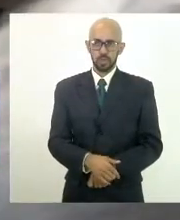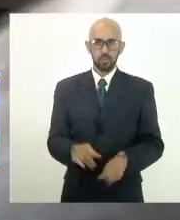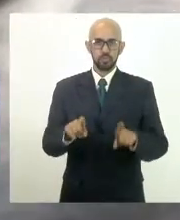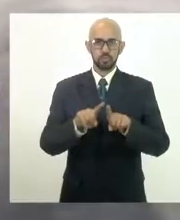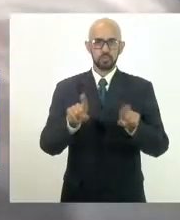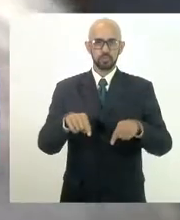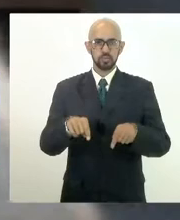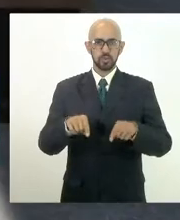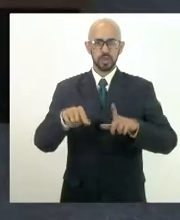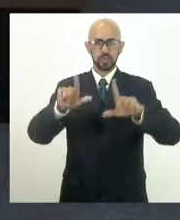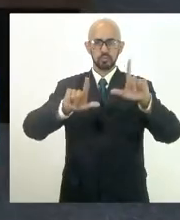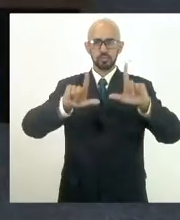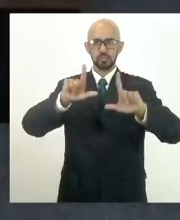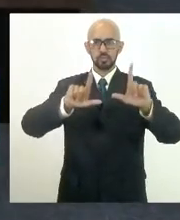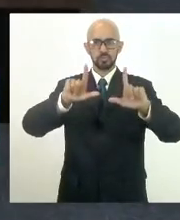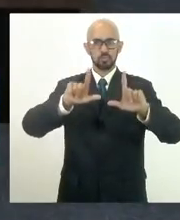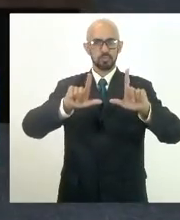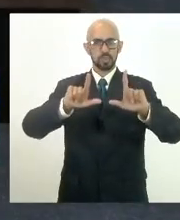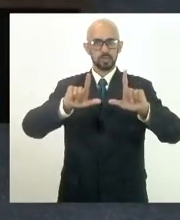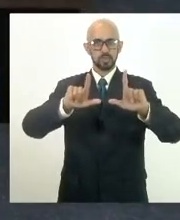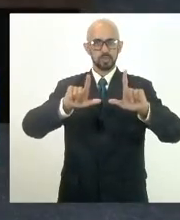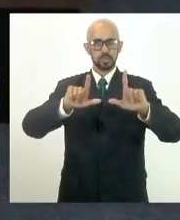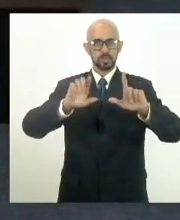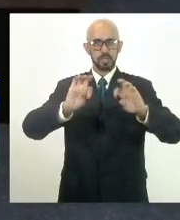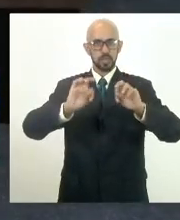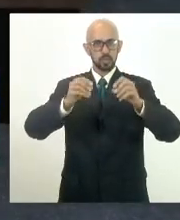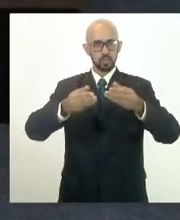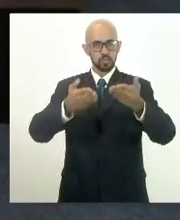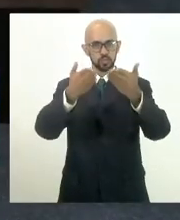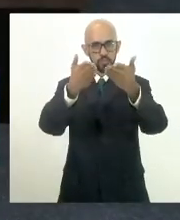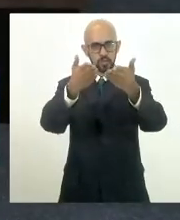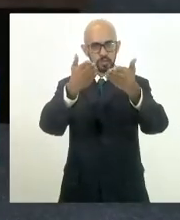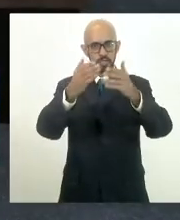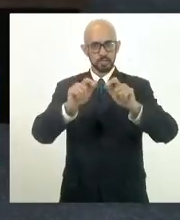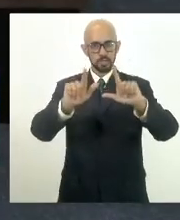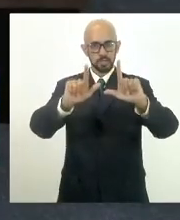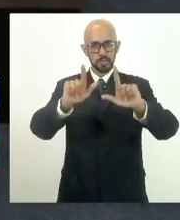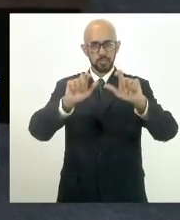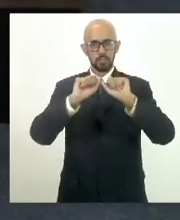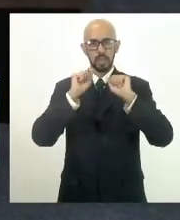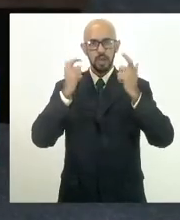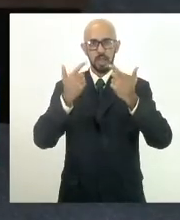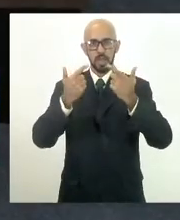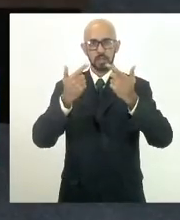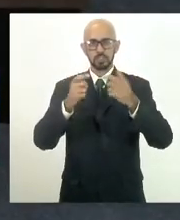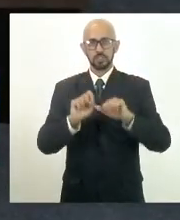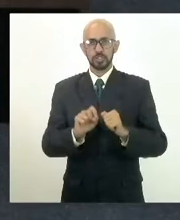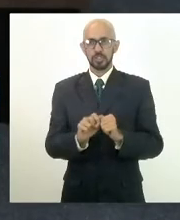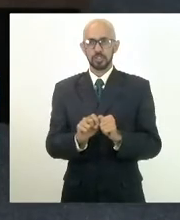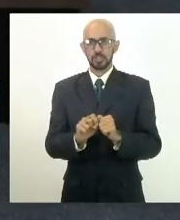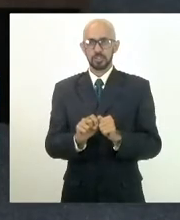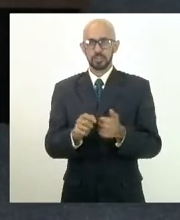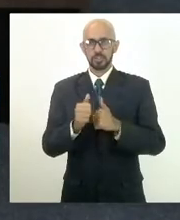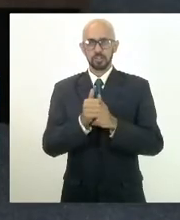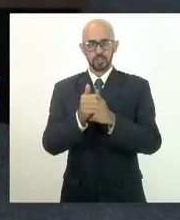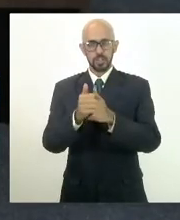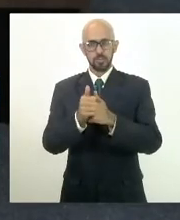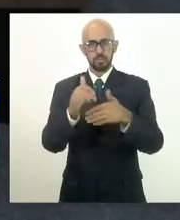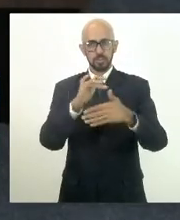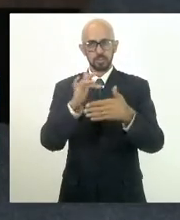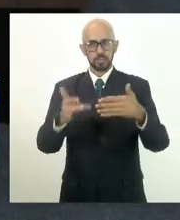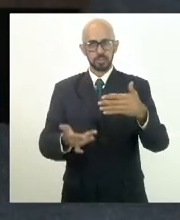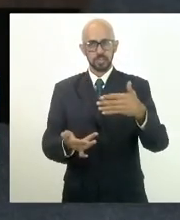funcionários, imprensa, aqueles que nos assistem pela TV Alegre, e aqueles que nos acompanham pelas redes